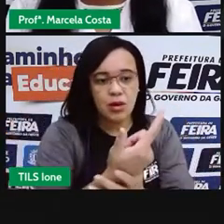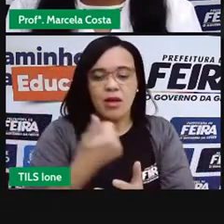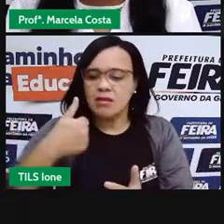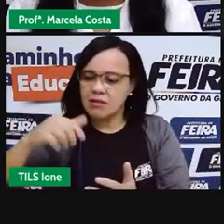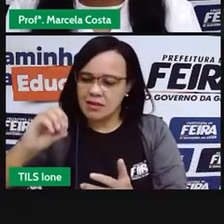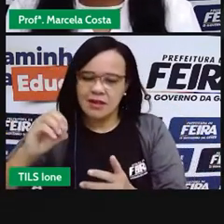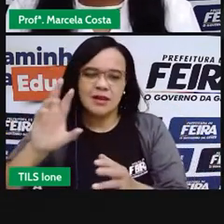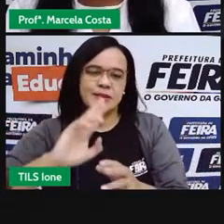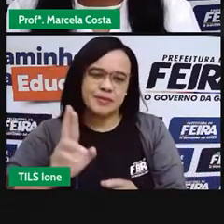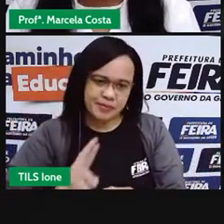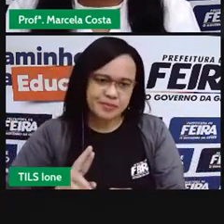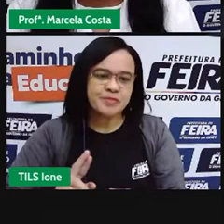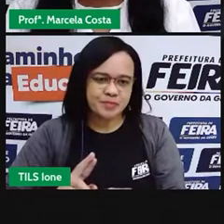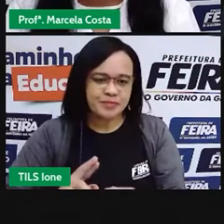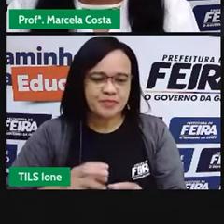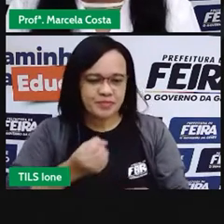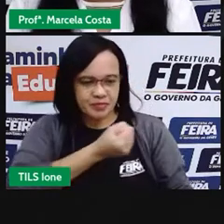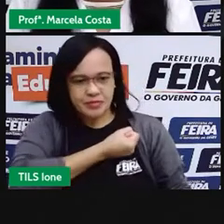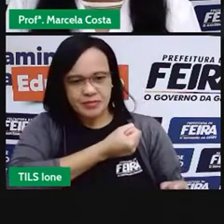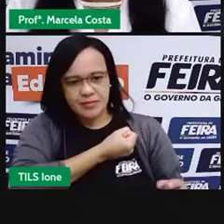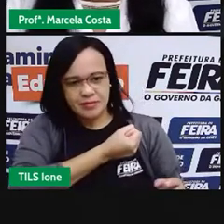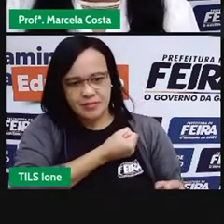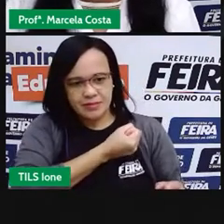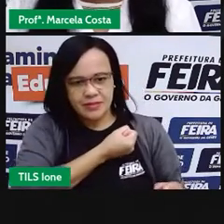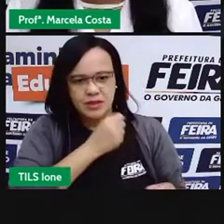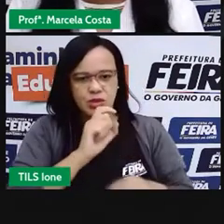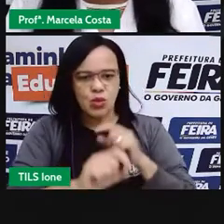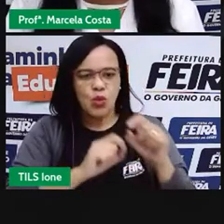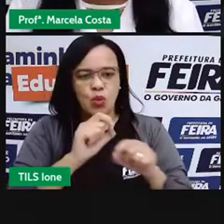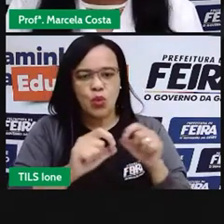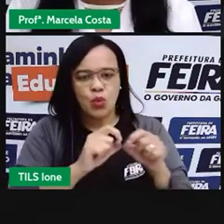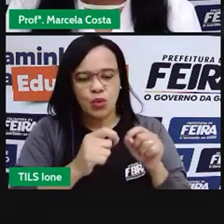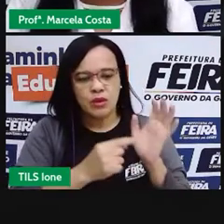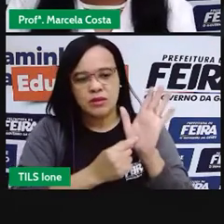a representação numérica